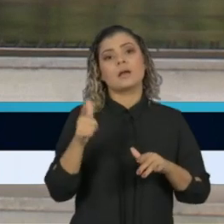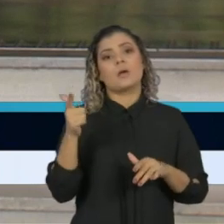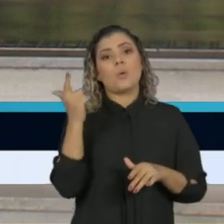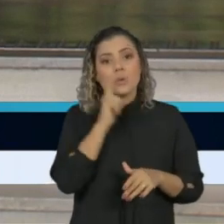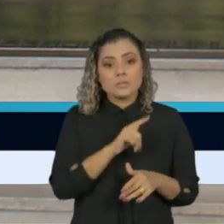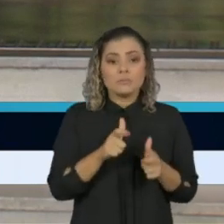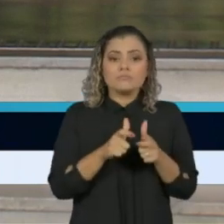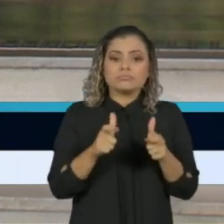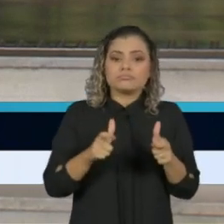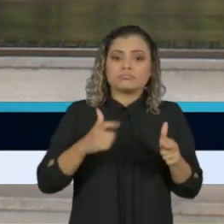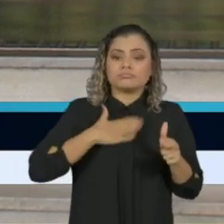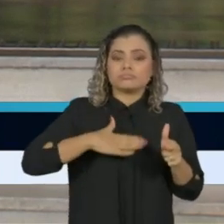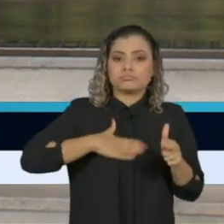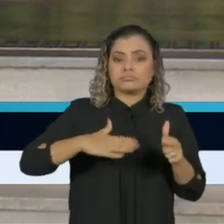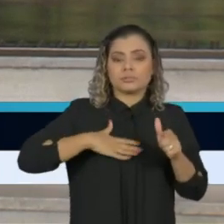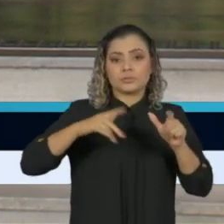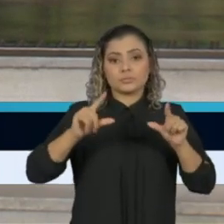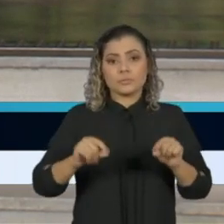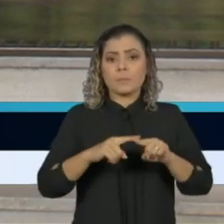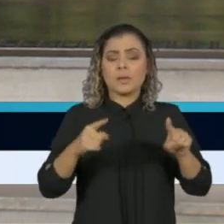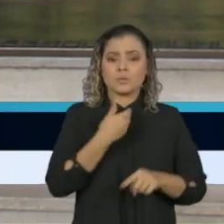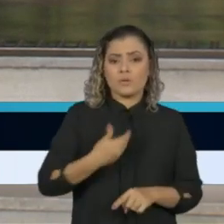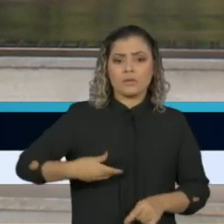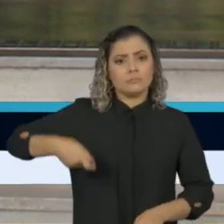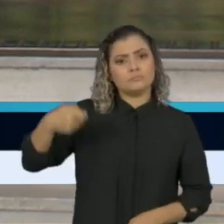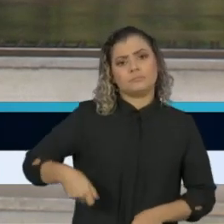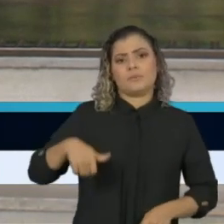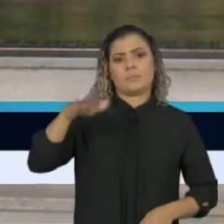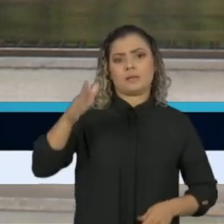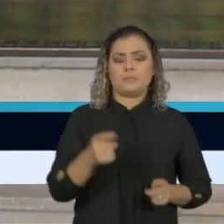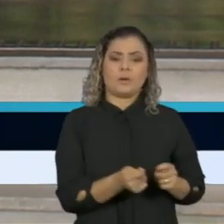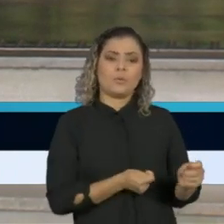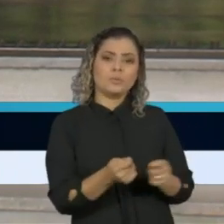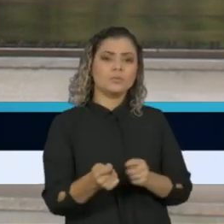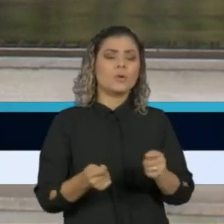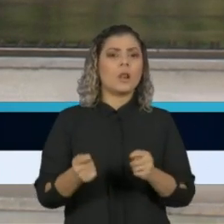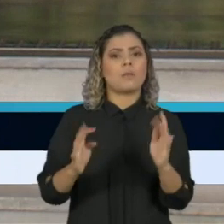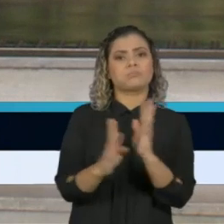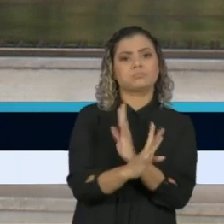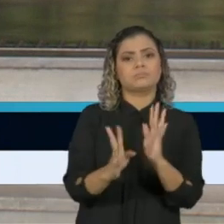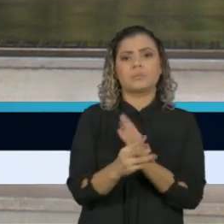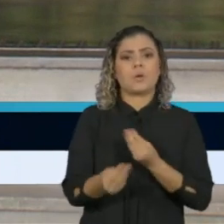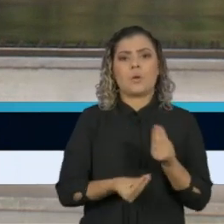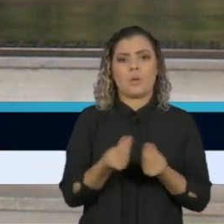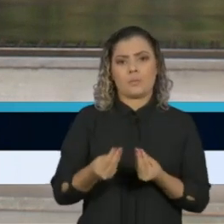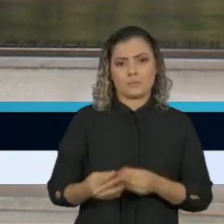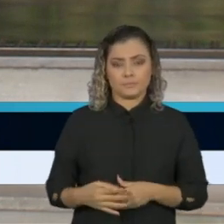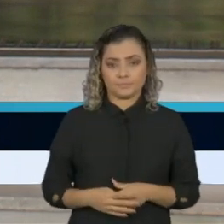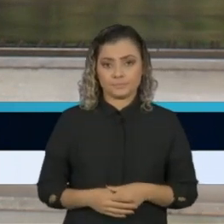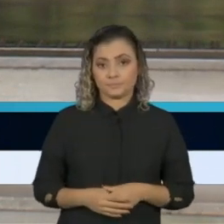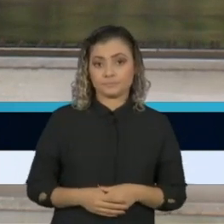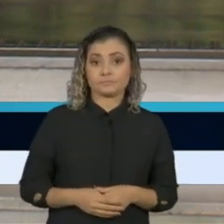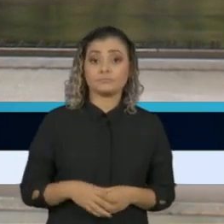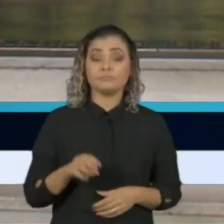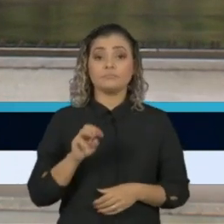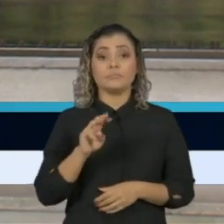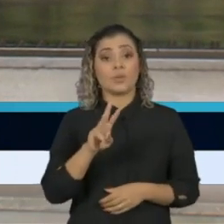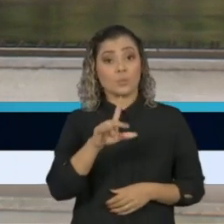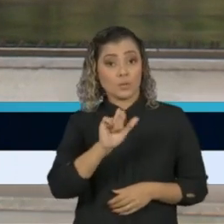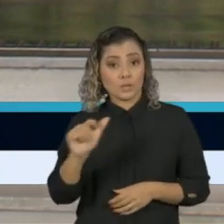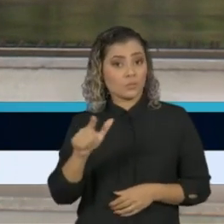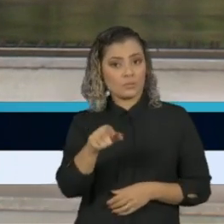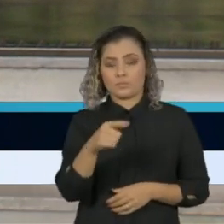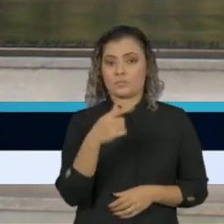governo pretende fazer em relação a medidas mais duras para controlar a circulação de pessoas. Will, nós não temos ainda